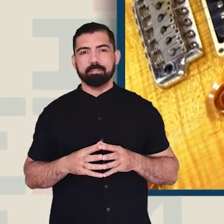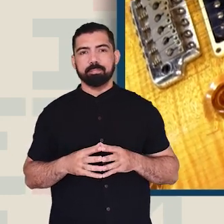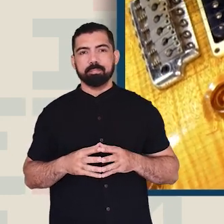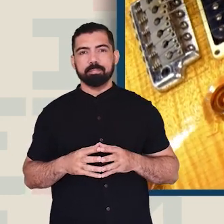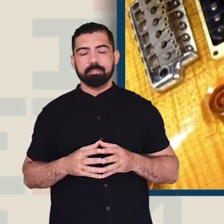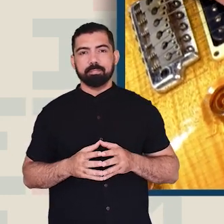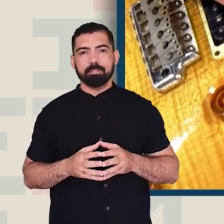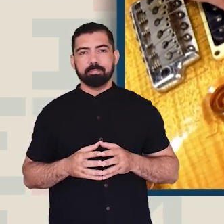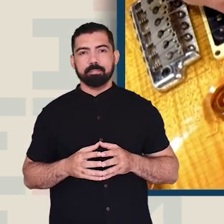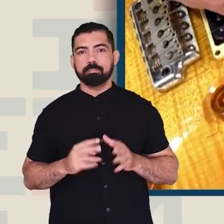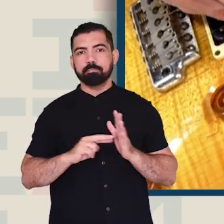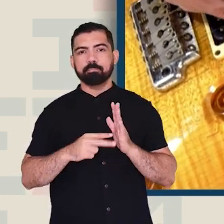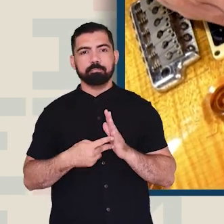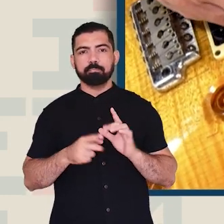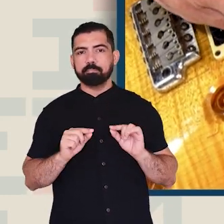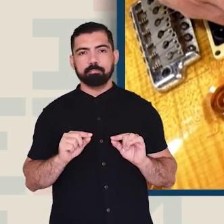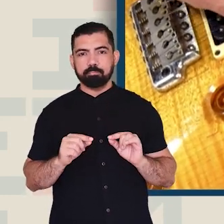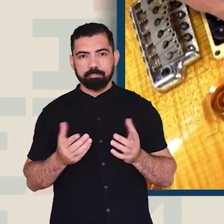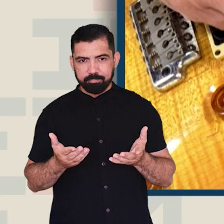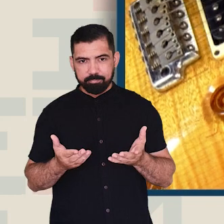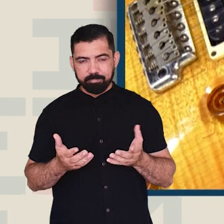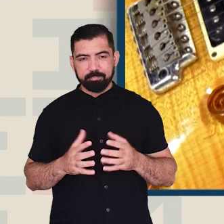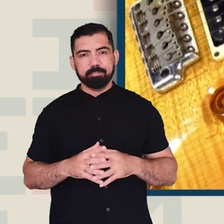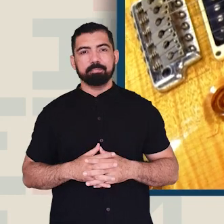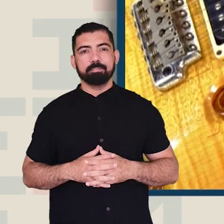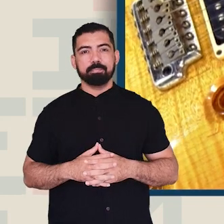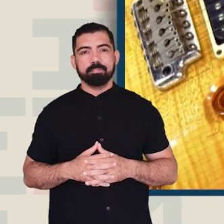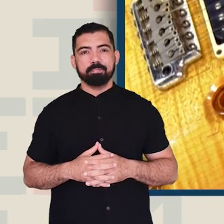Né? Então seria.